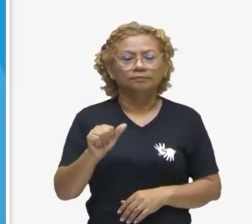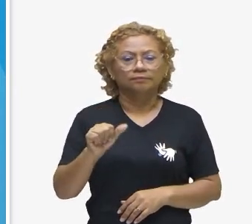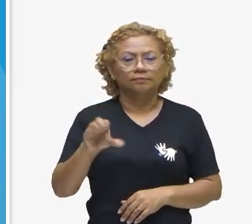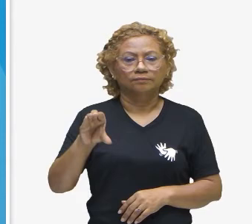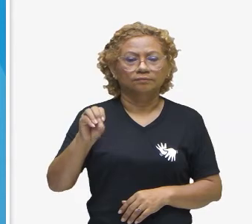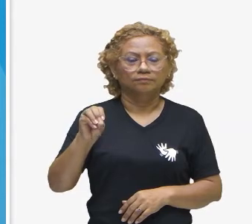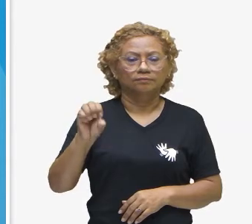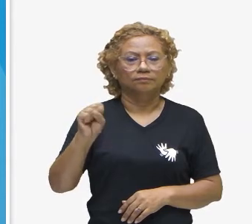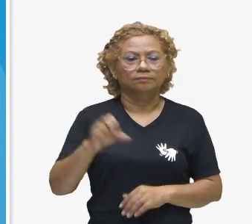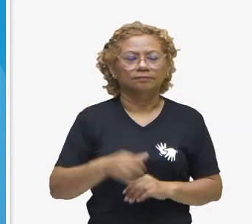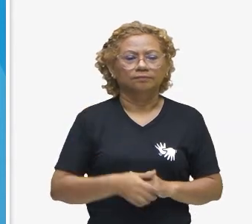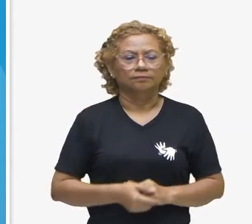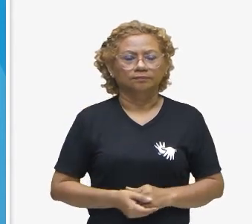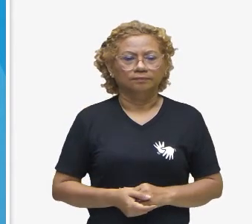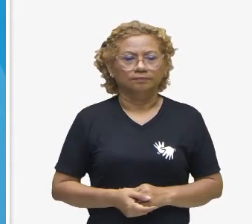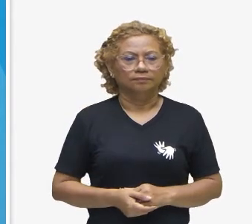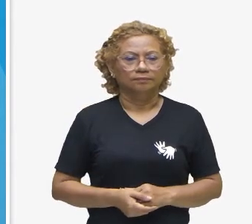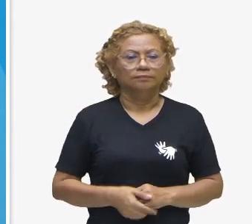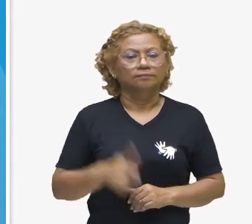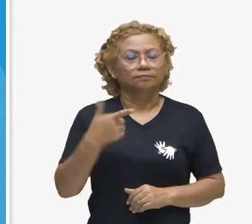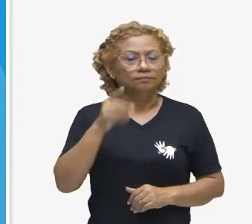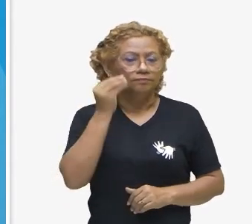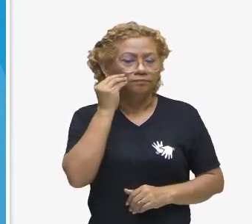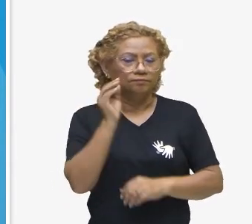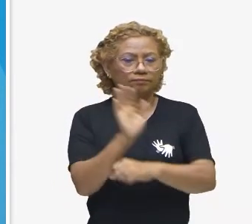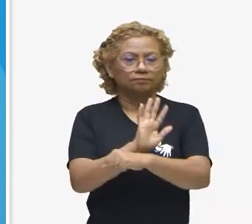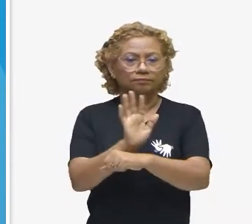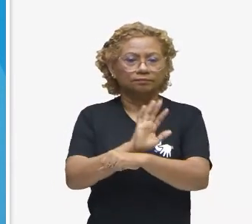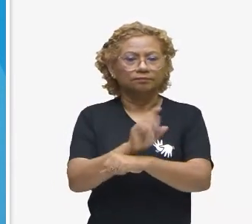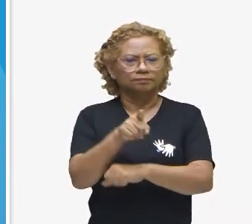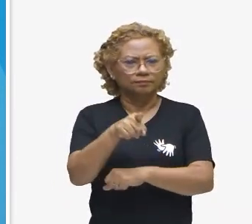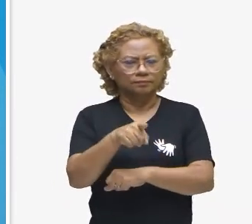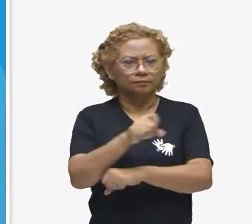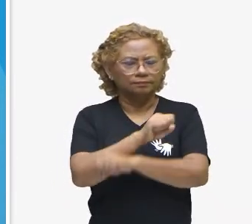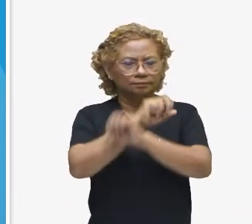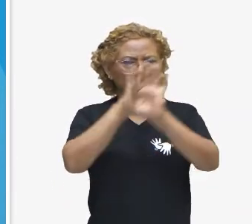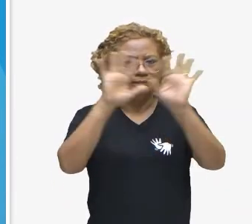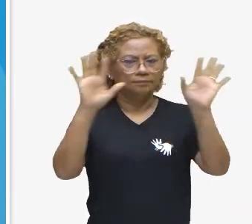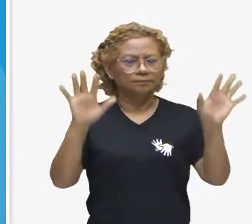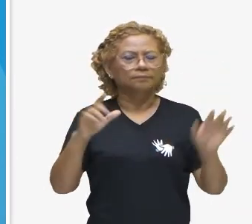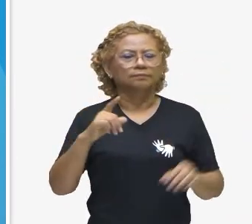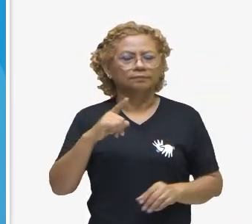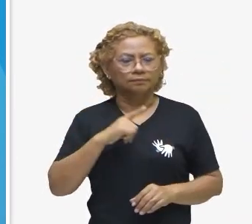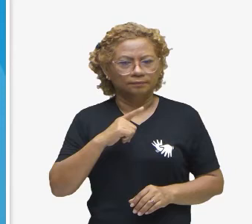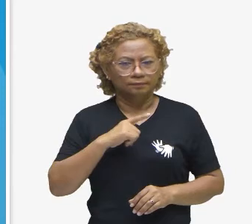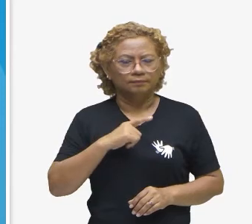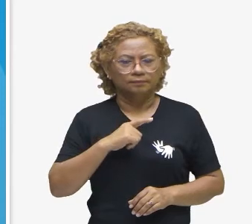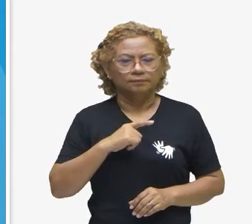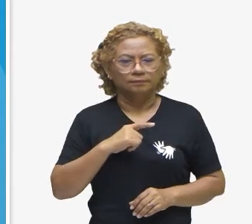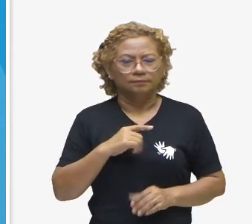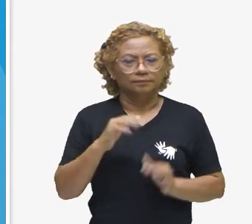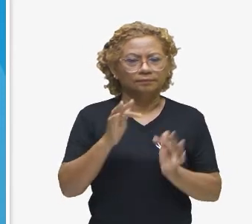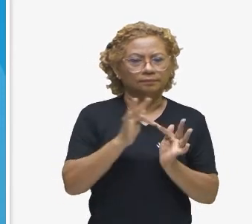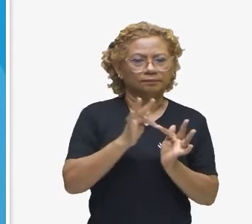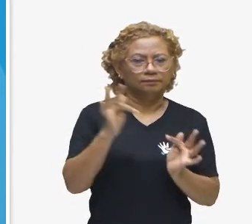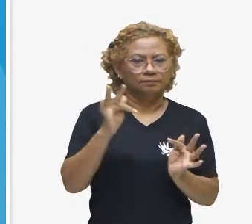Agora a gente vai ver novamente um vídeo que vai mostrar esse período da função cosseno. Vamos